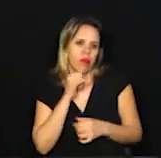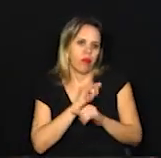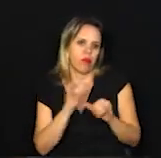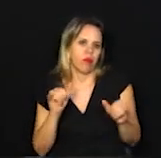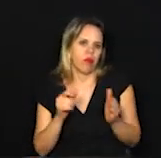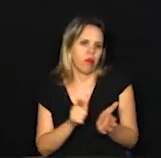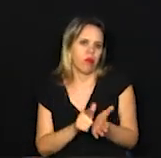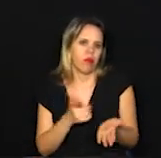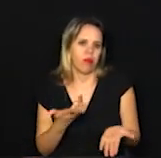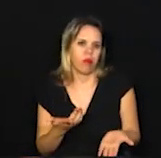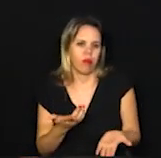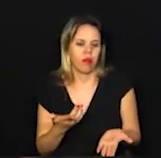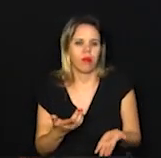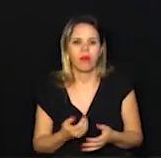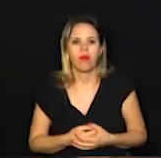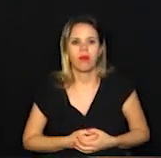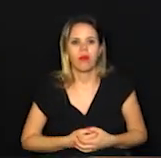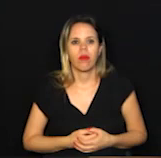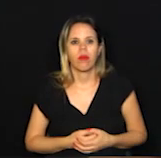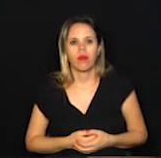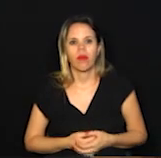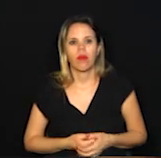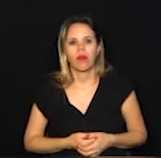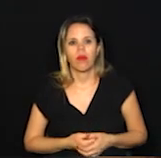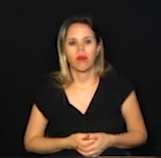declarar. E do ponto de vista